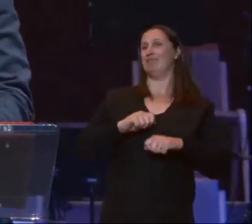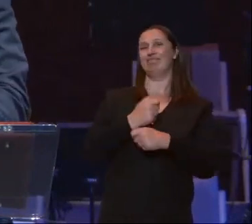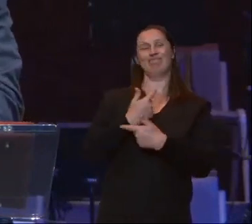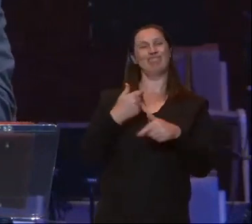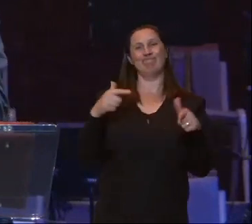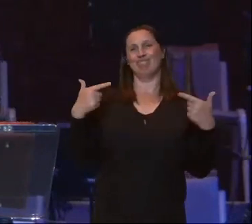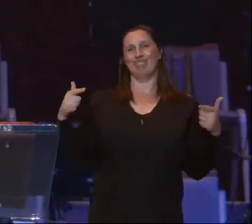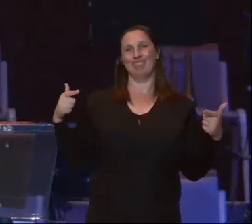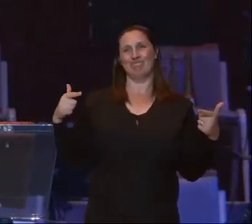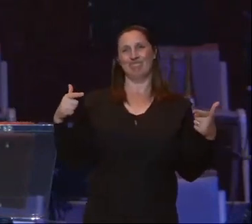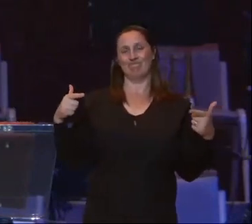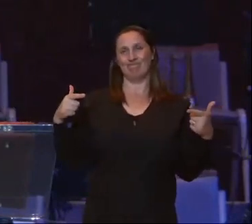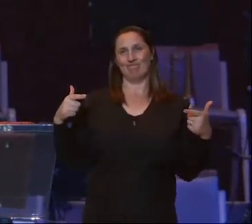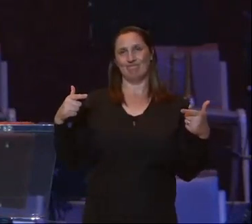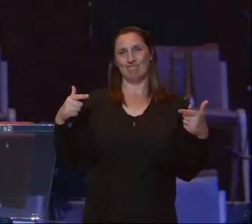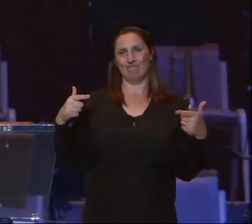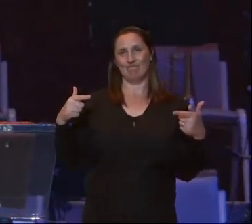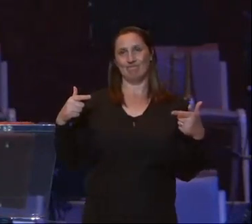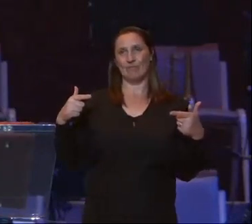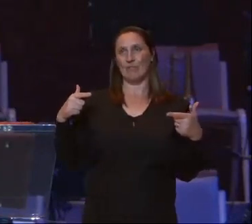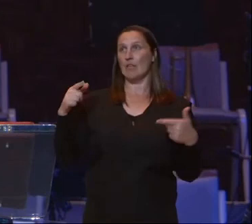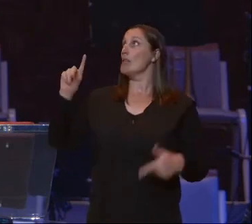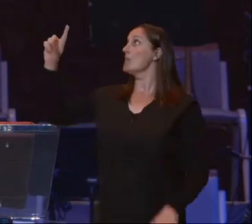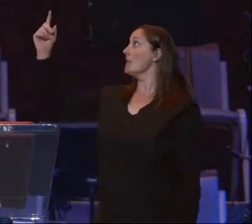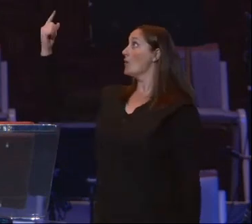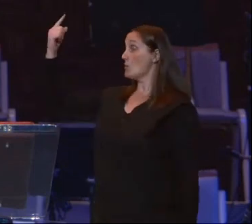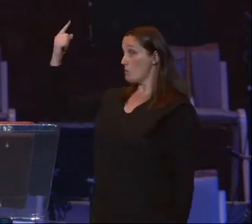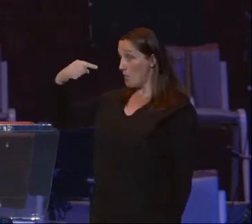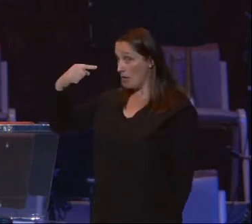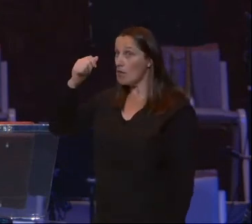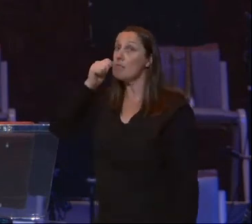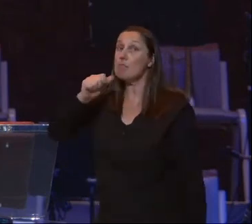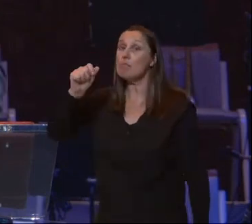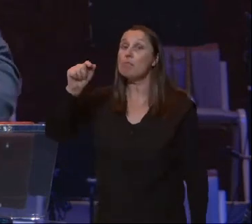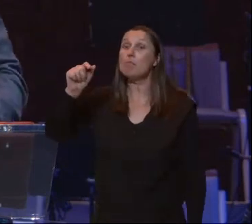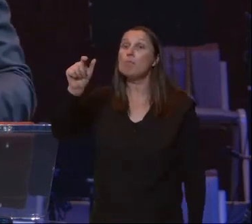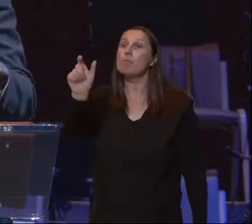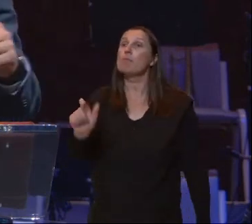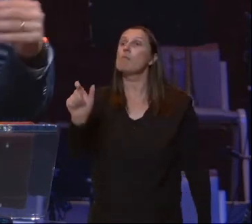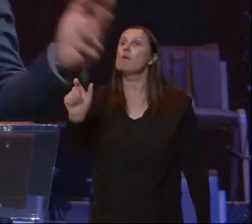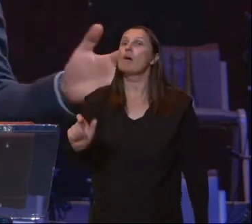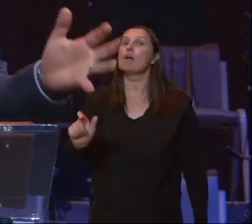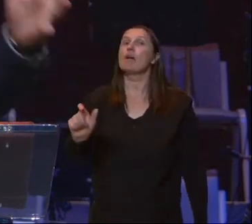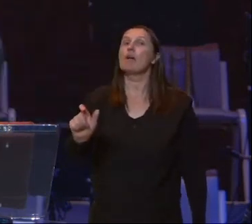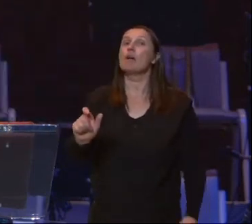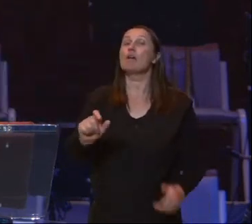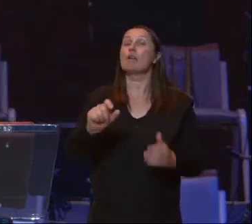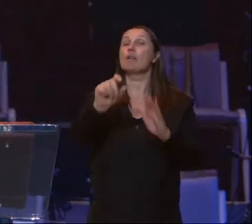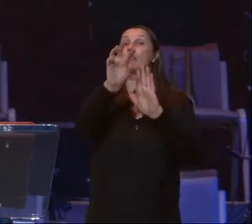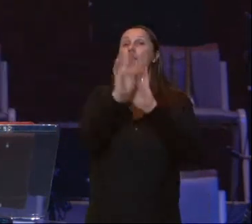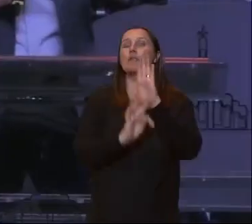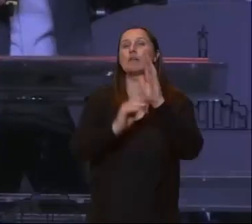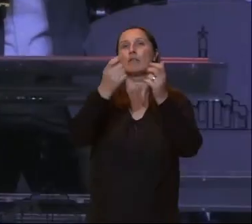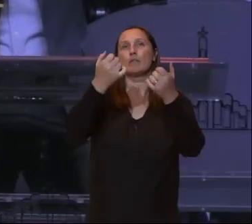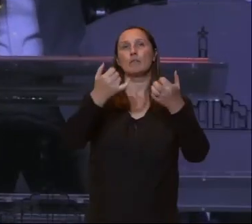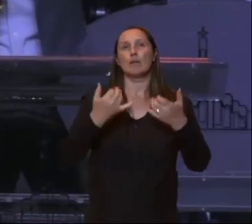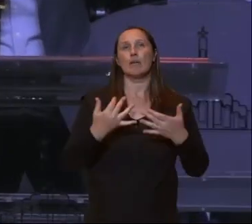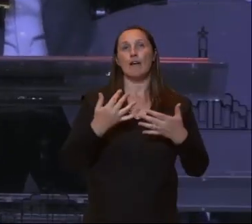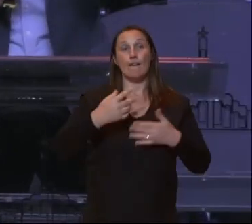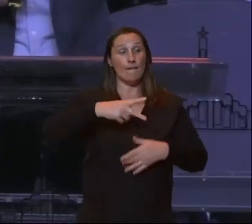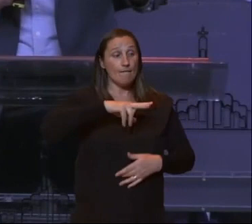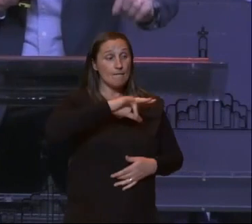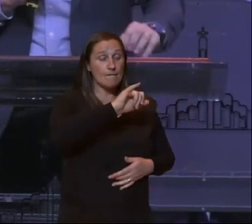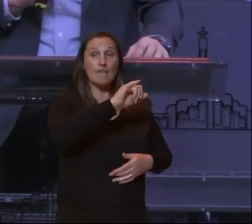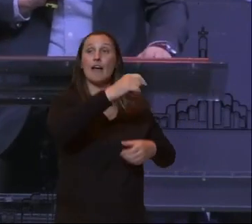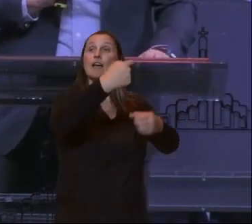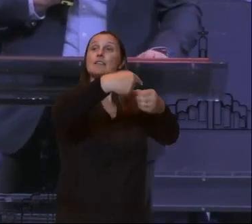realizar. Deus dá uma ordem àquela mulher. O texto diz, Deus falando com Elias: vai imediatamente para a